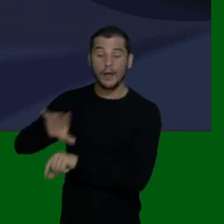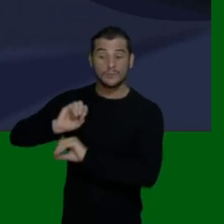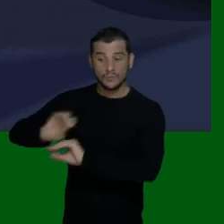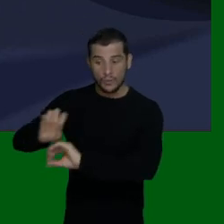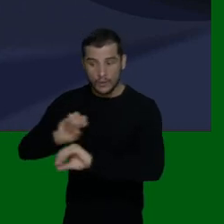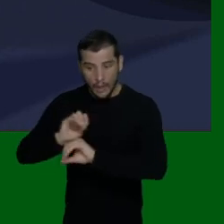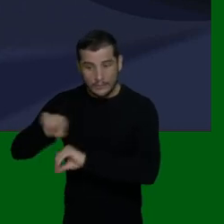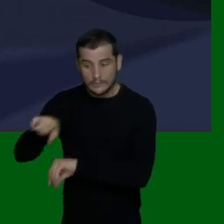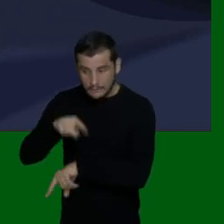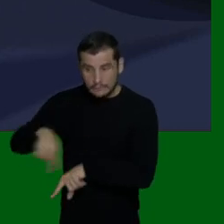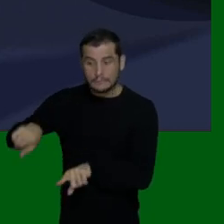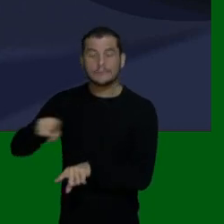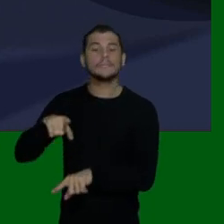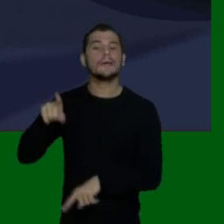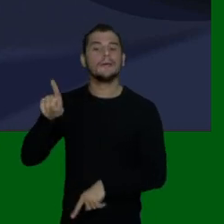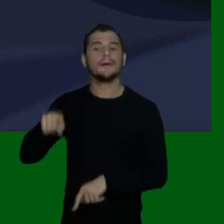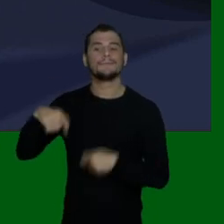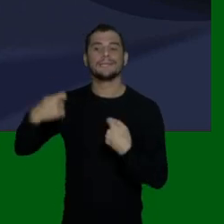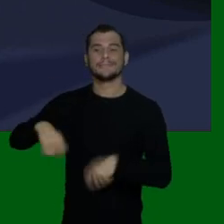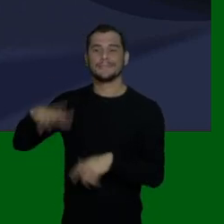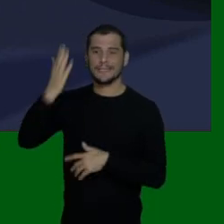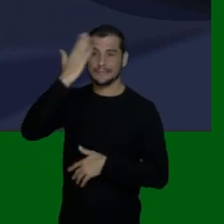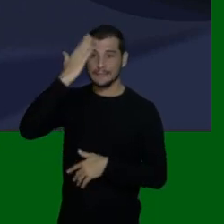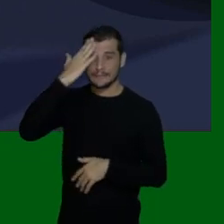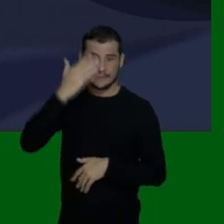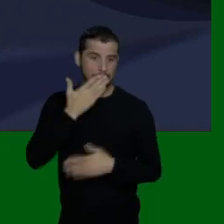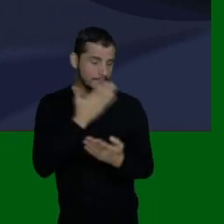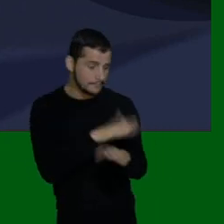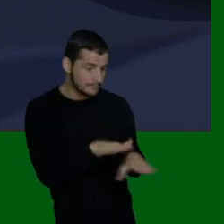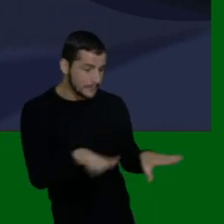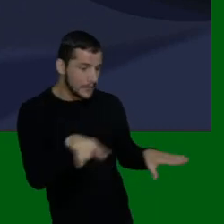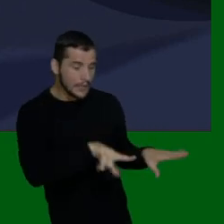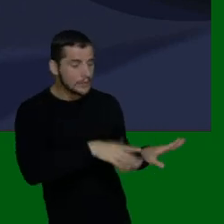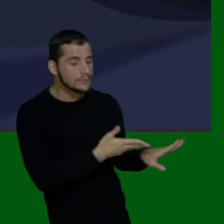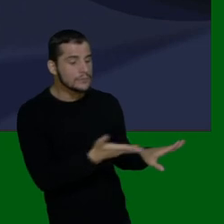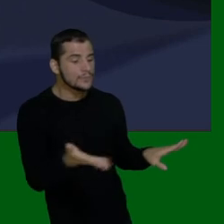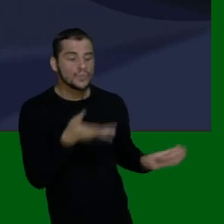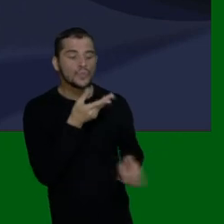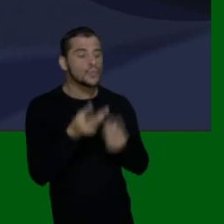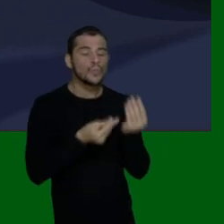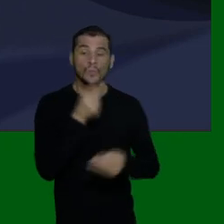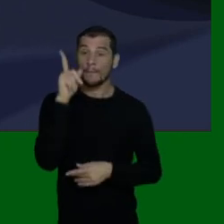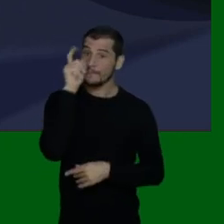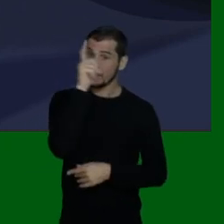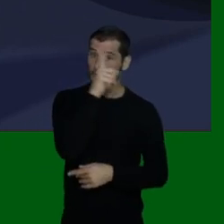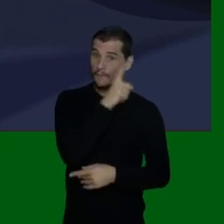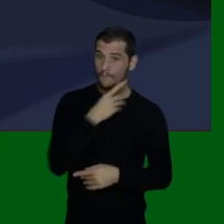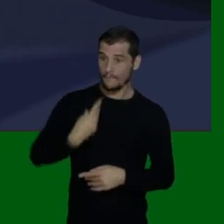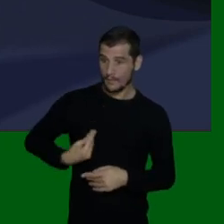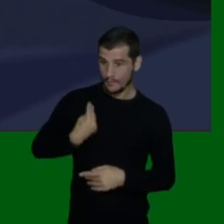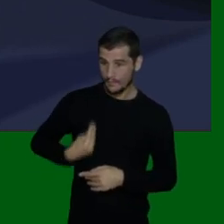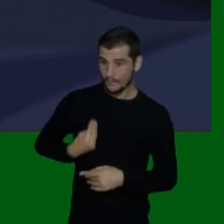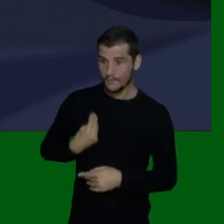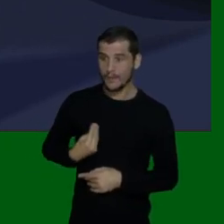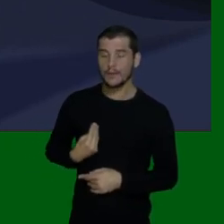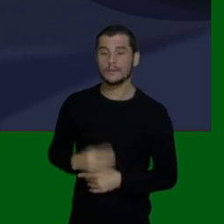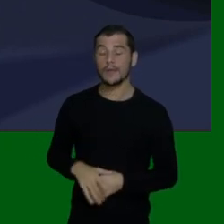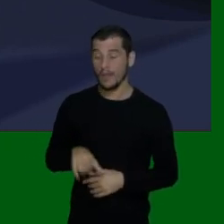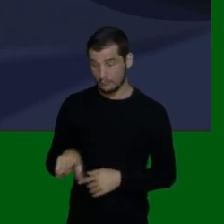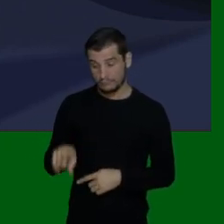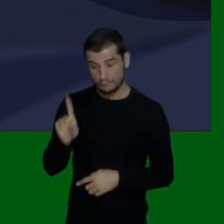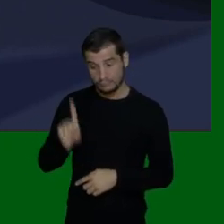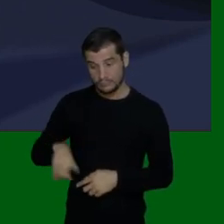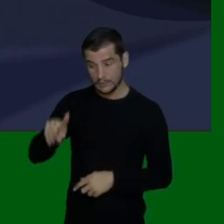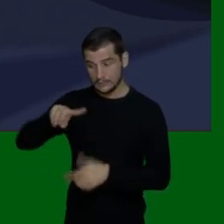educação sabermos que as nossas crianças têm dificuldades e que é para isso que a gente está